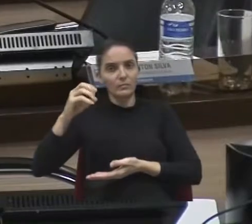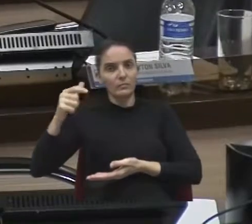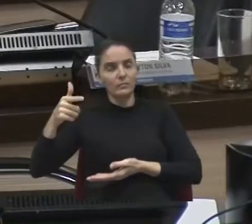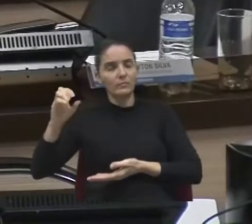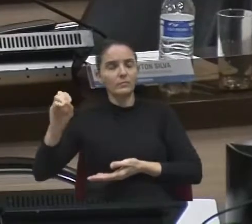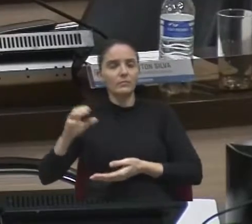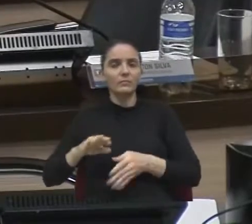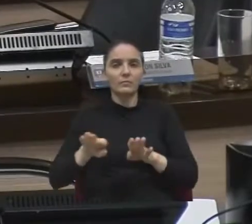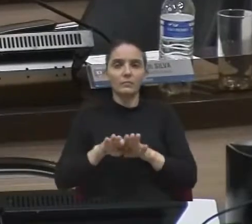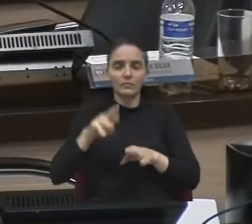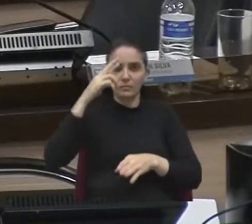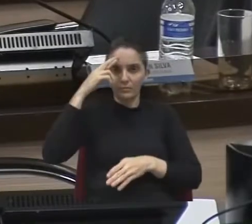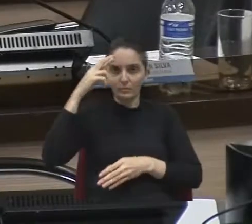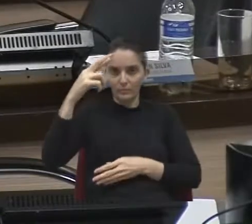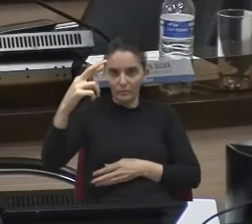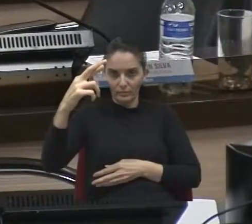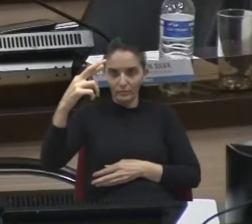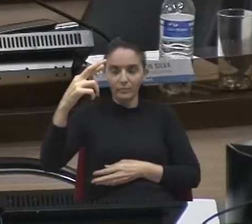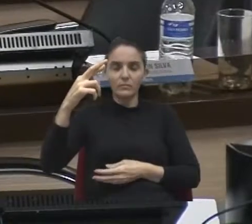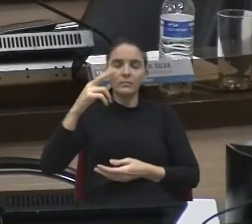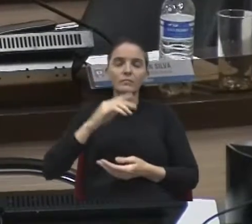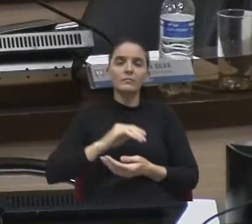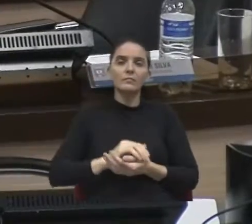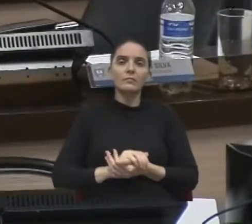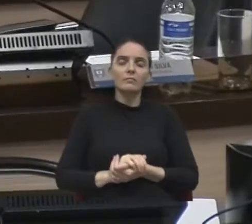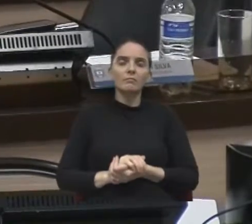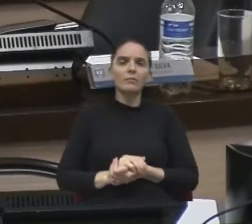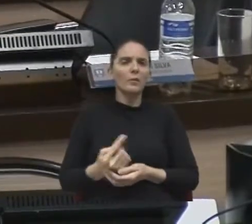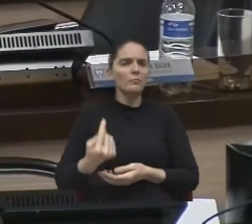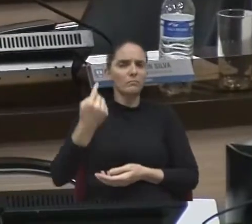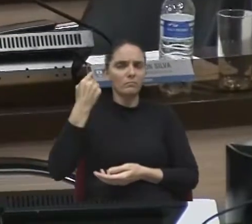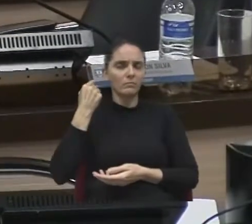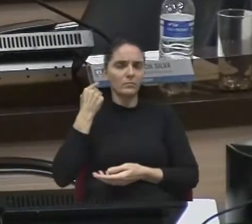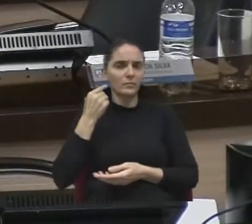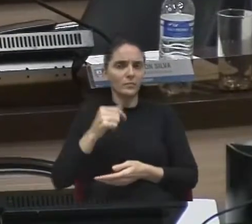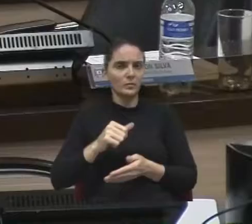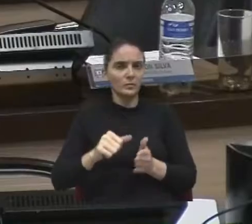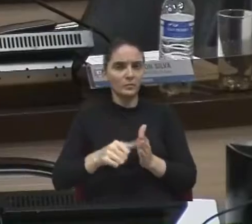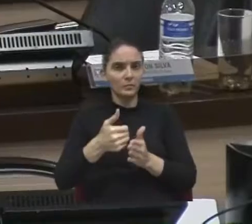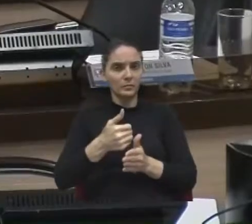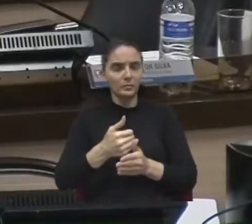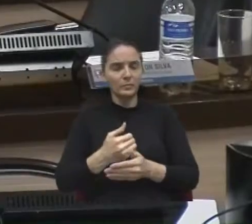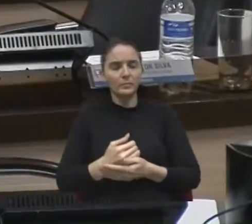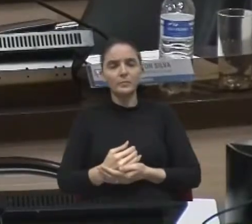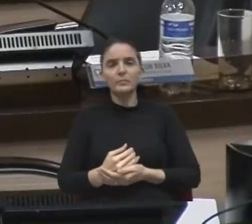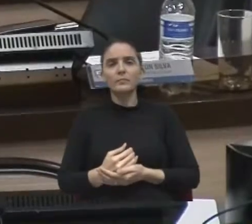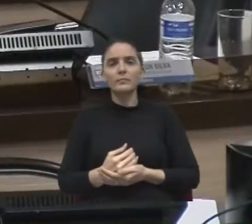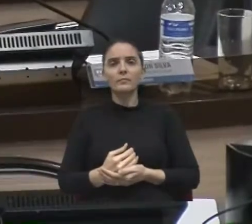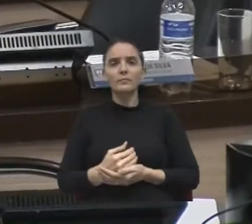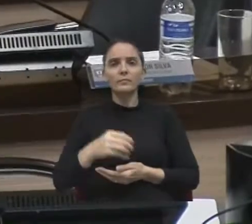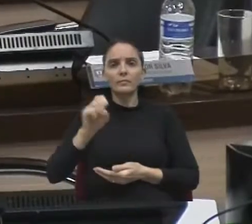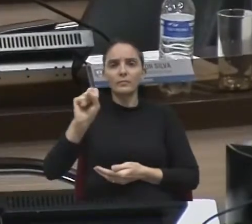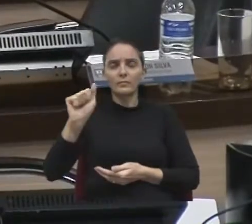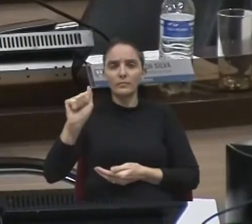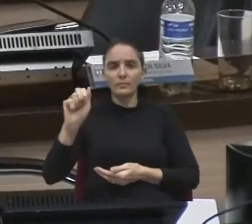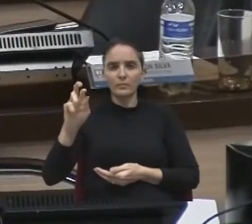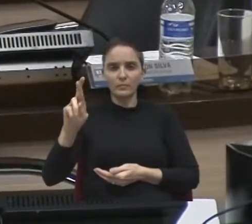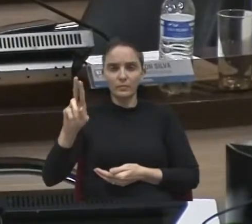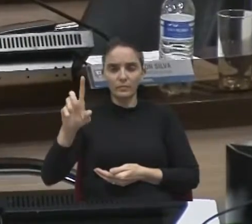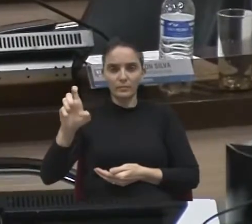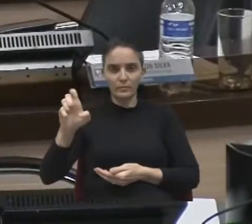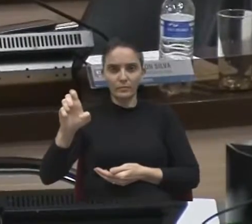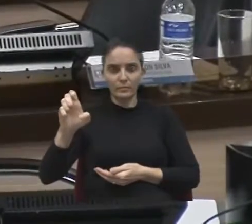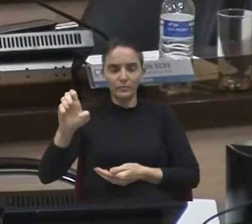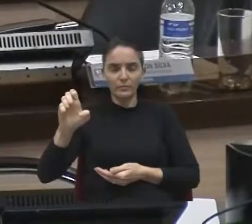instrução do Tiro de Guerra de Limeira, na época, primeiro sargento Daniel Antônio Câmara Fontoura. Em 27